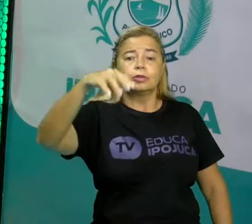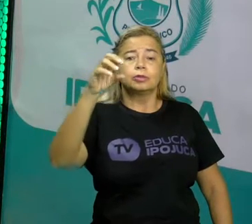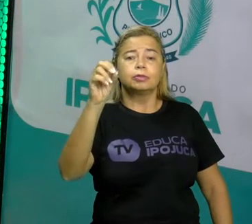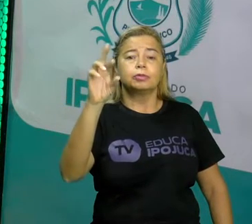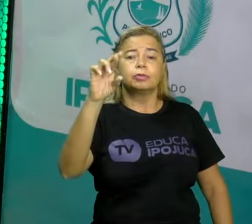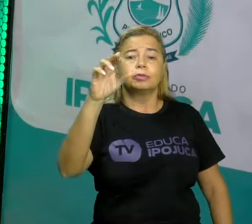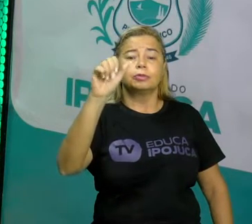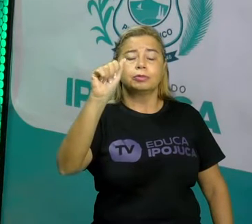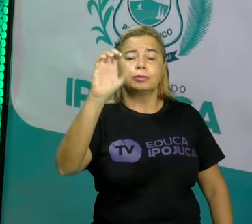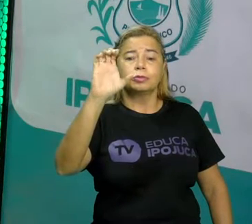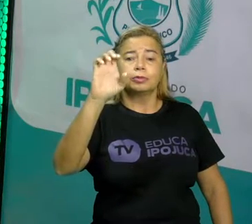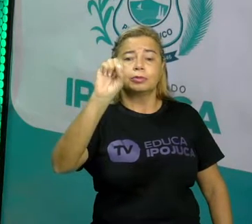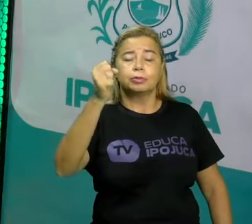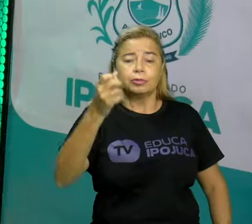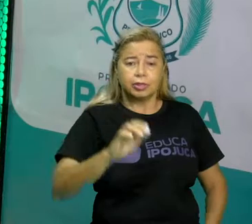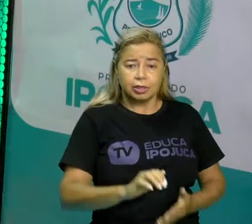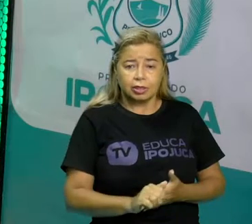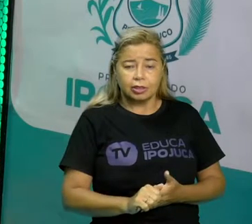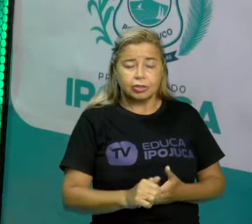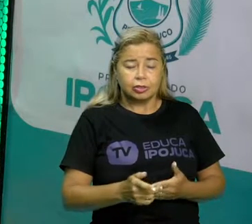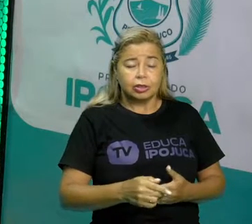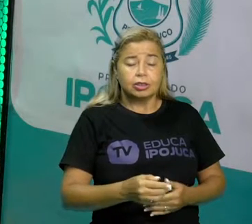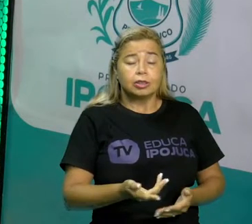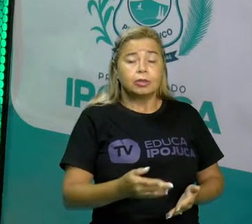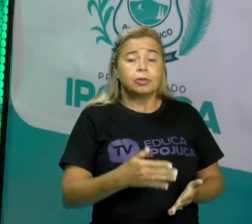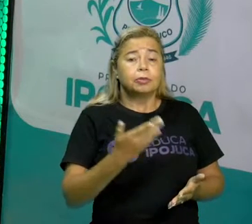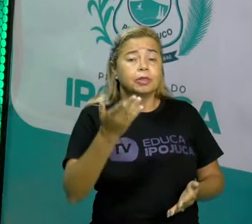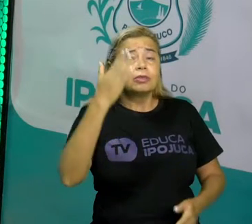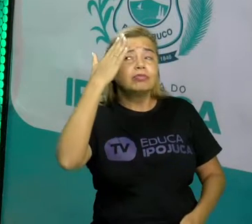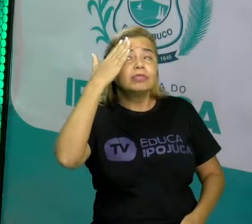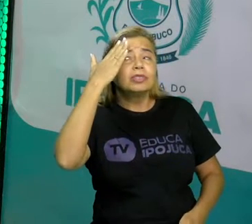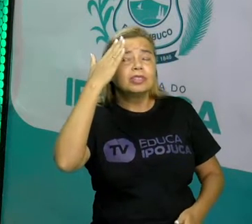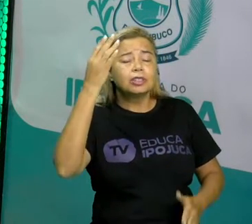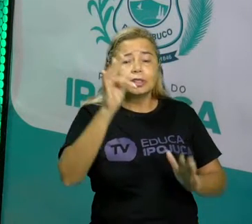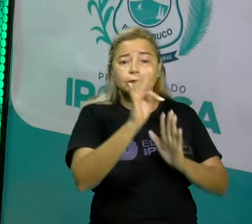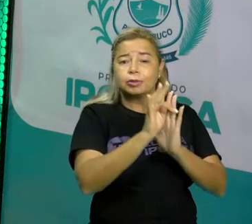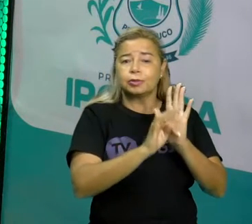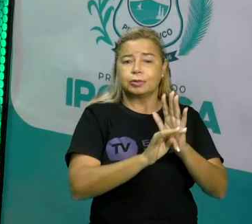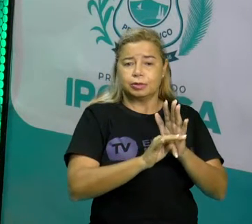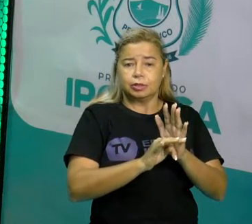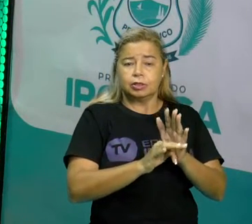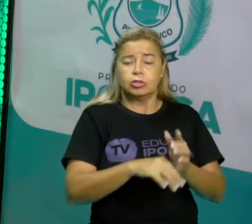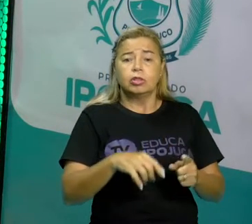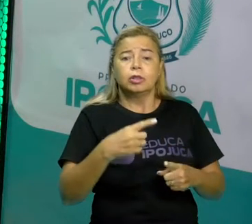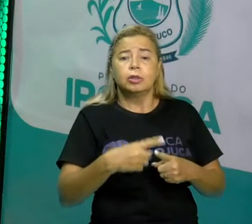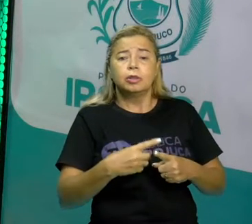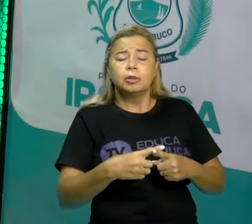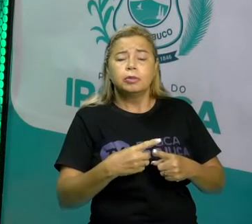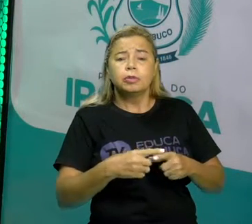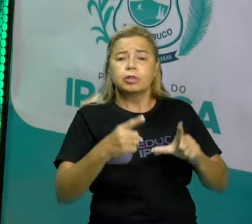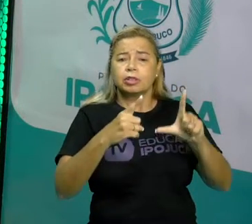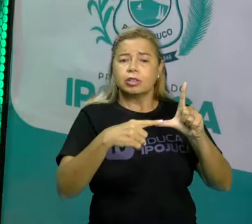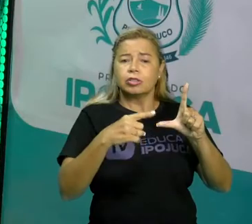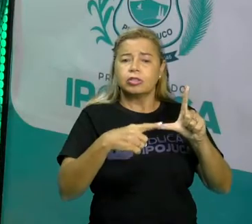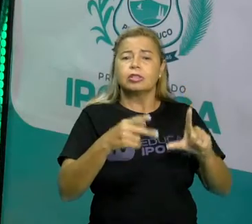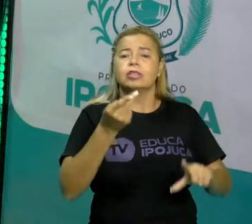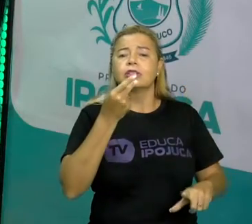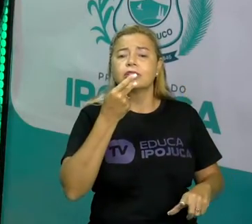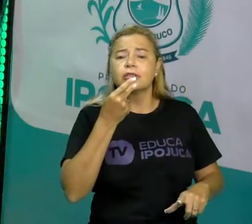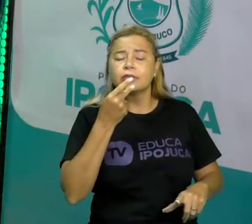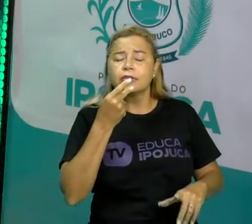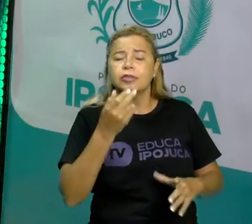a entender o que o nosso texto está falando comigo. Falando comigo, professora? Sim, as letrinhas ela fala, o texto fala e a